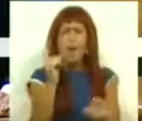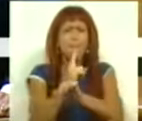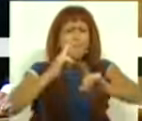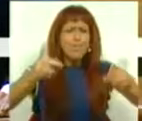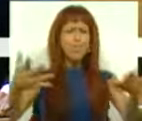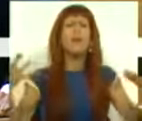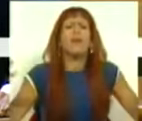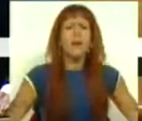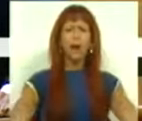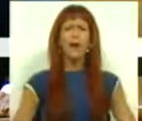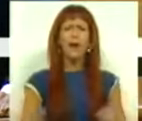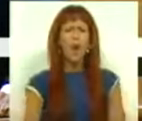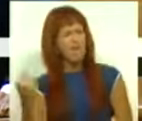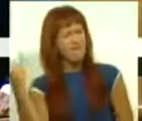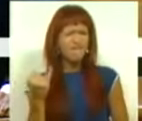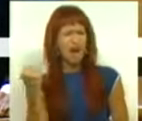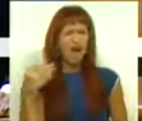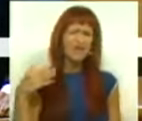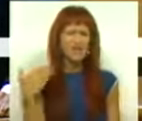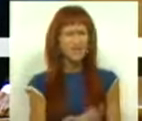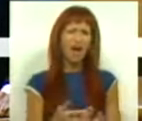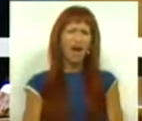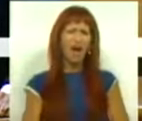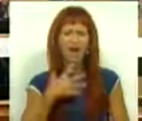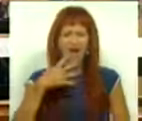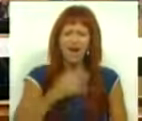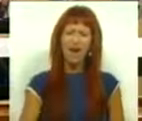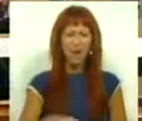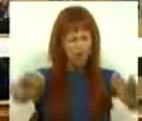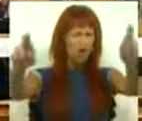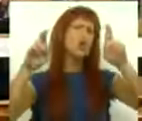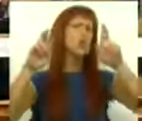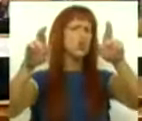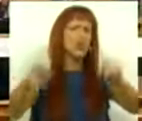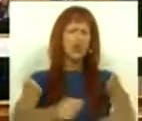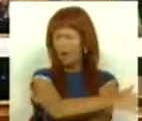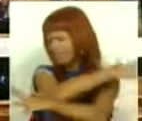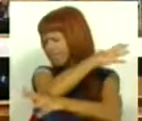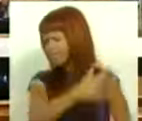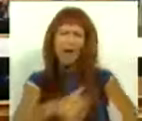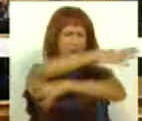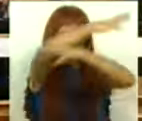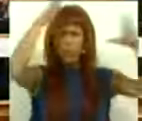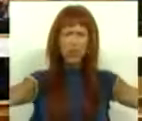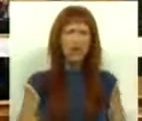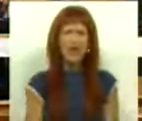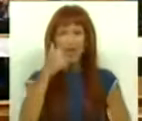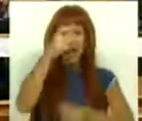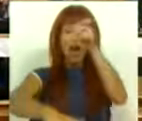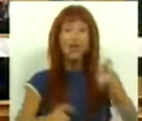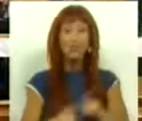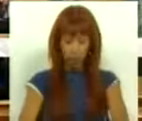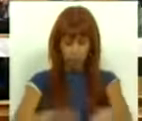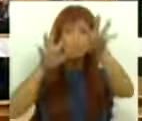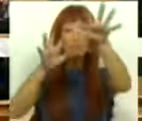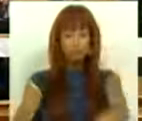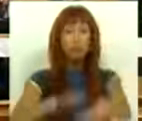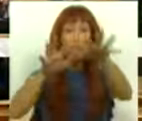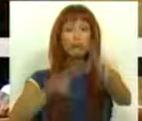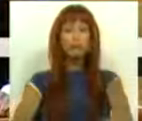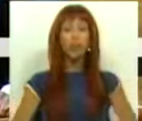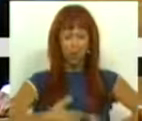porque isso seria falsear por completo os desígnios da esmagadora maioria das pessoas que se